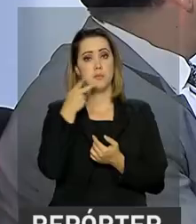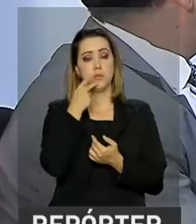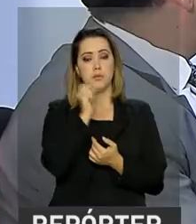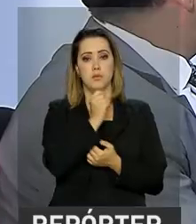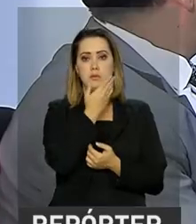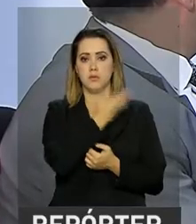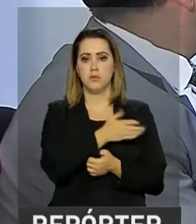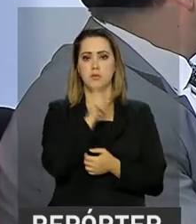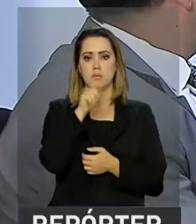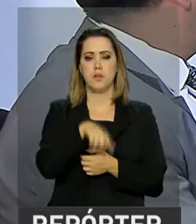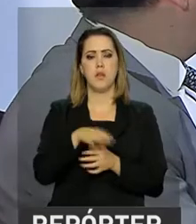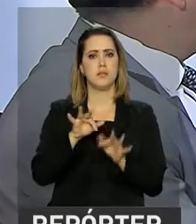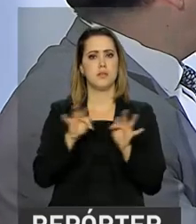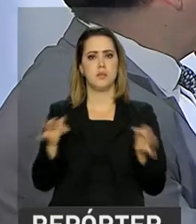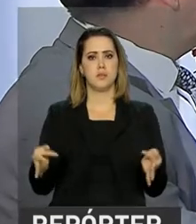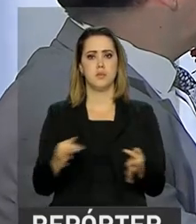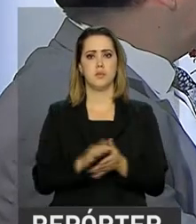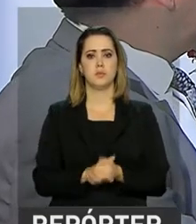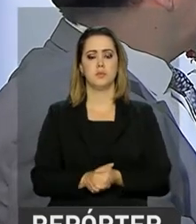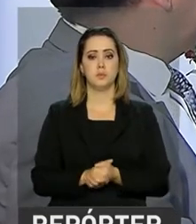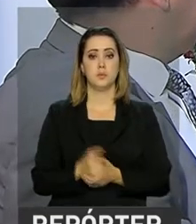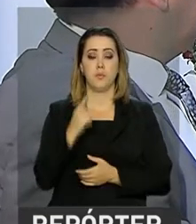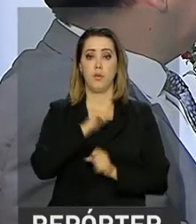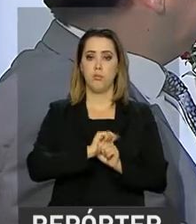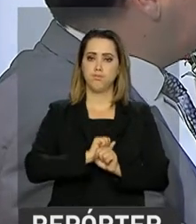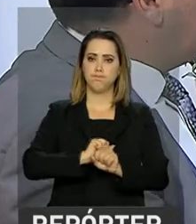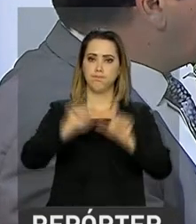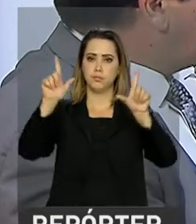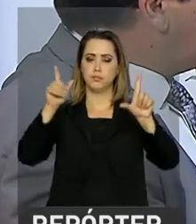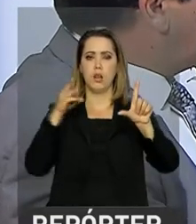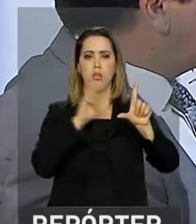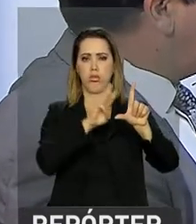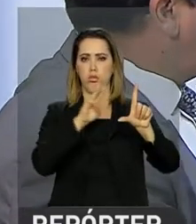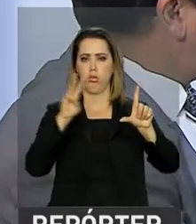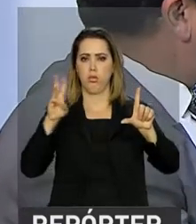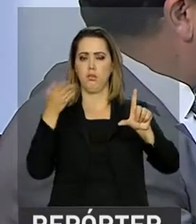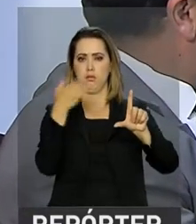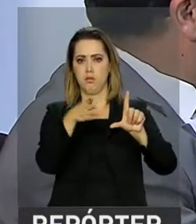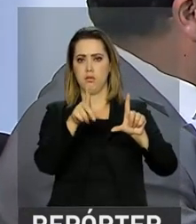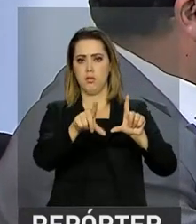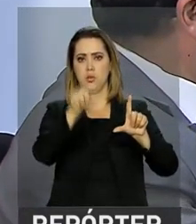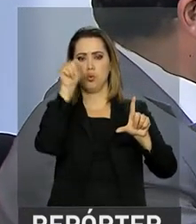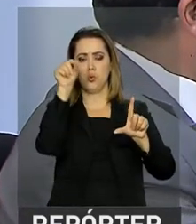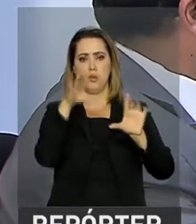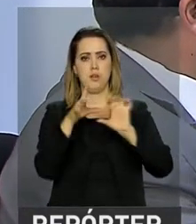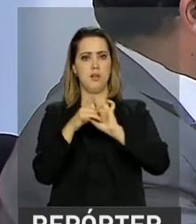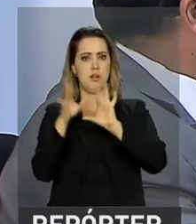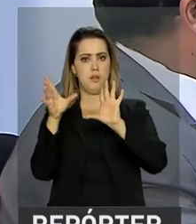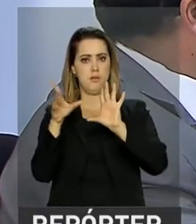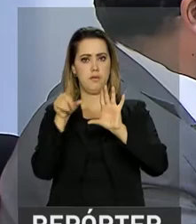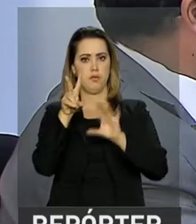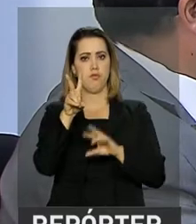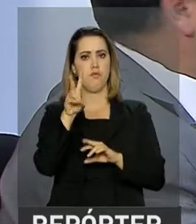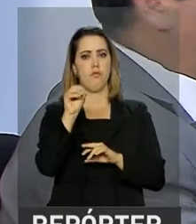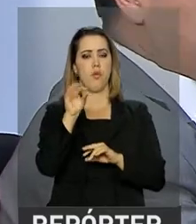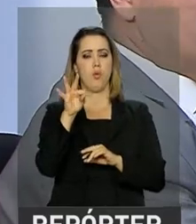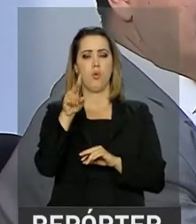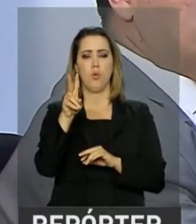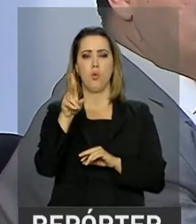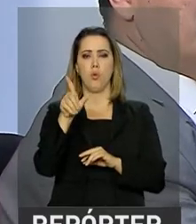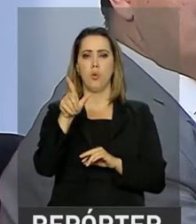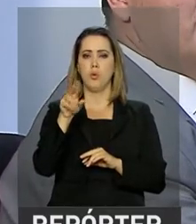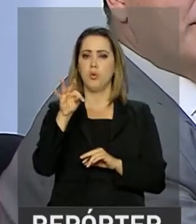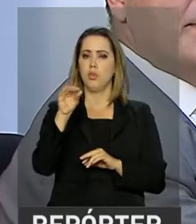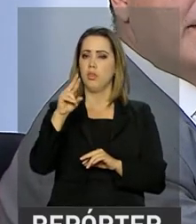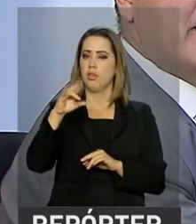do MEC, é bem simples. E nessa tela você vem aqui na oferta voluntária. A oferta voluntária é o